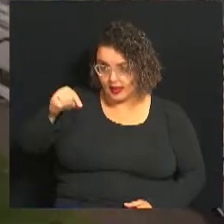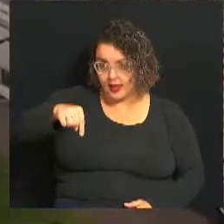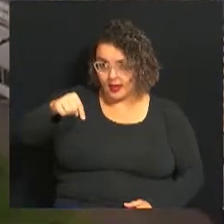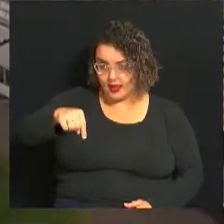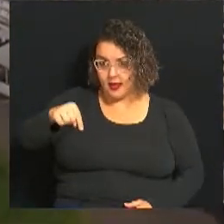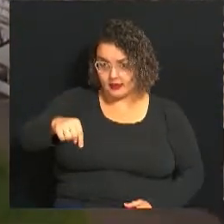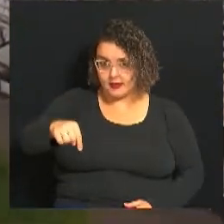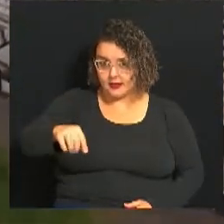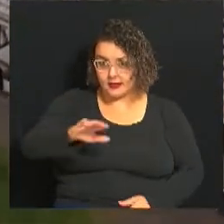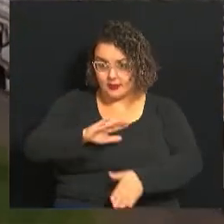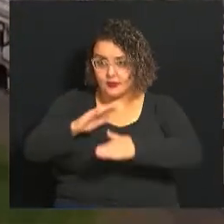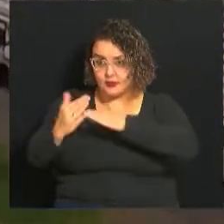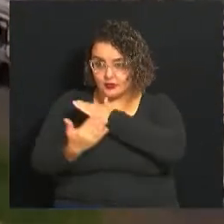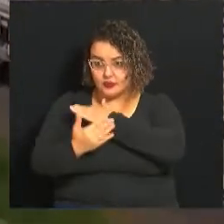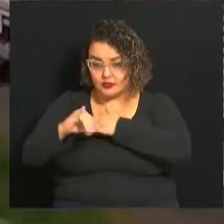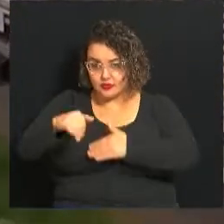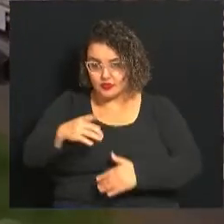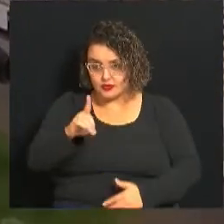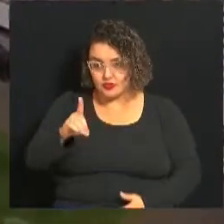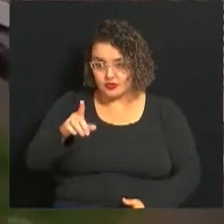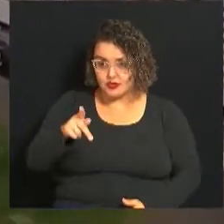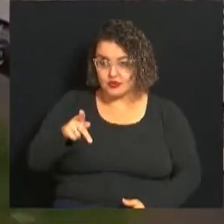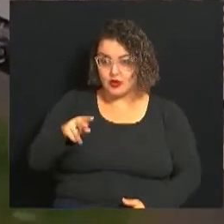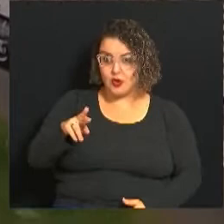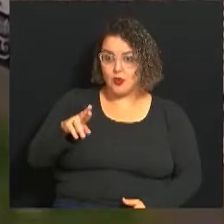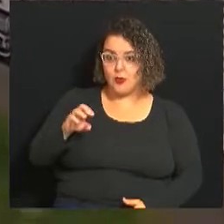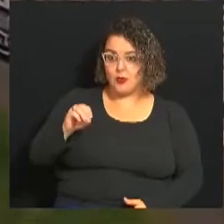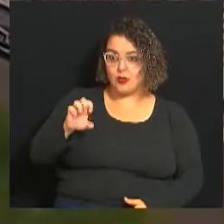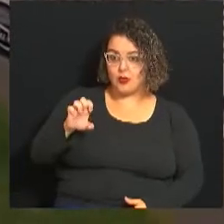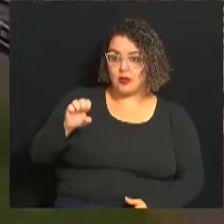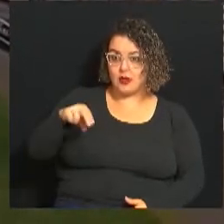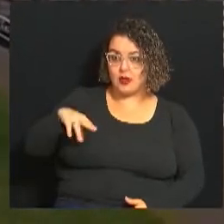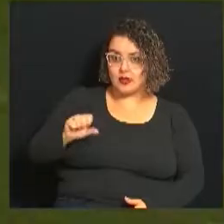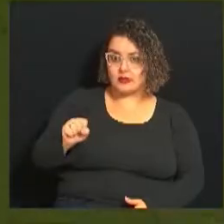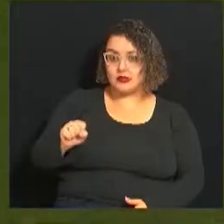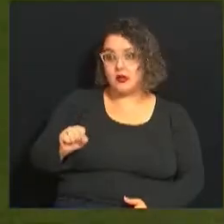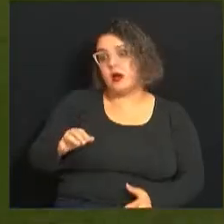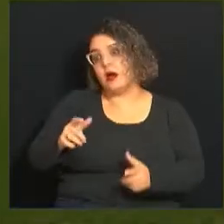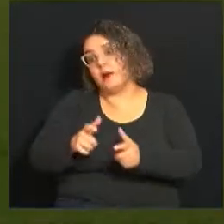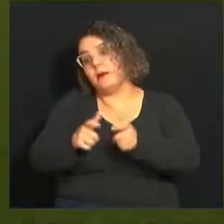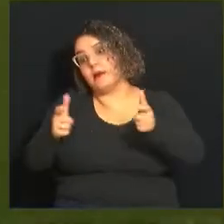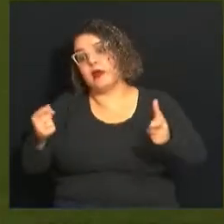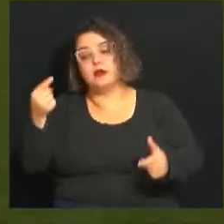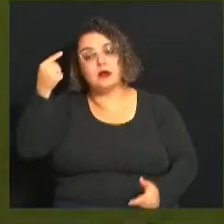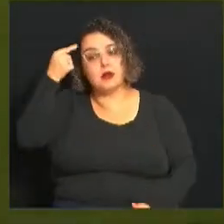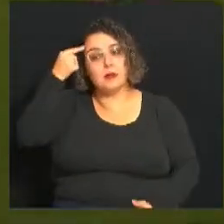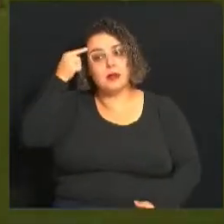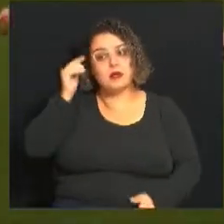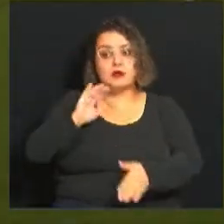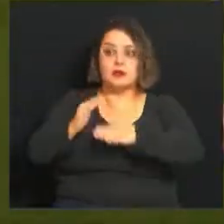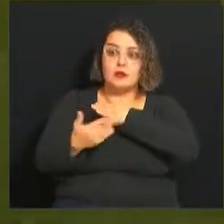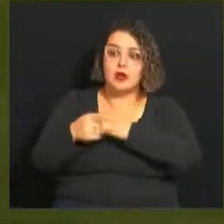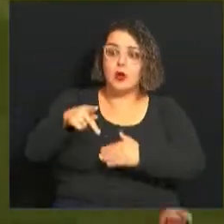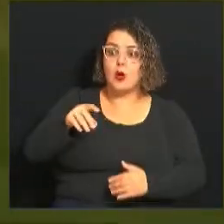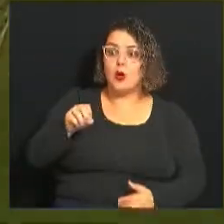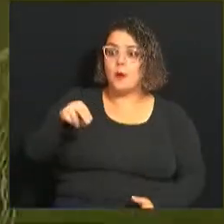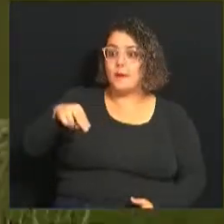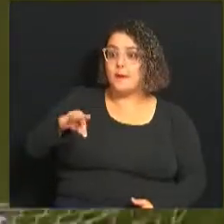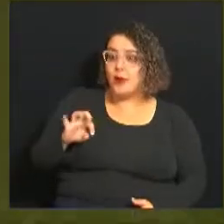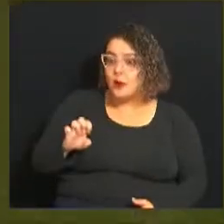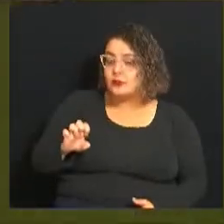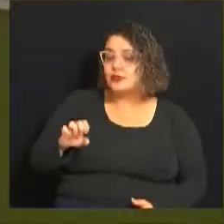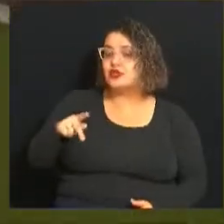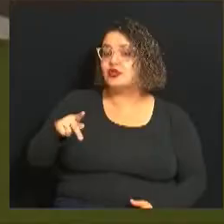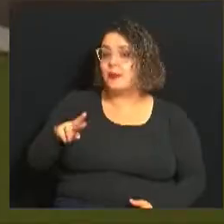gente, achava que o estádio da Ponte ficava no bairro Ponte Preta, mas não, fica no bairro Proença. Quem está